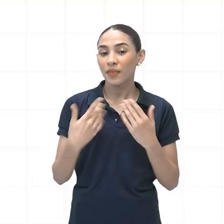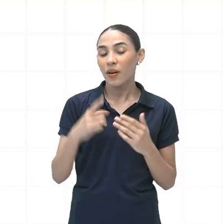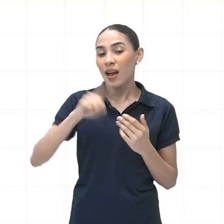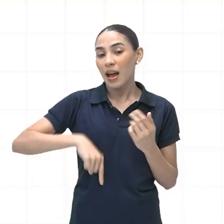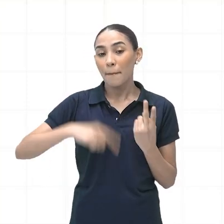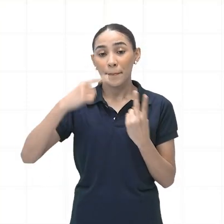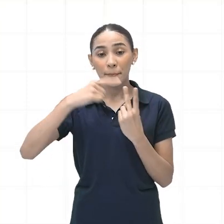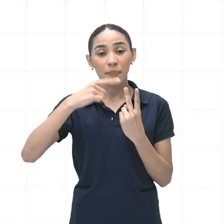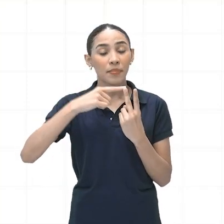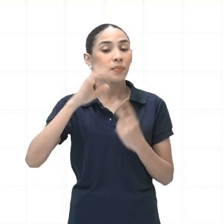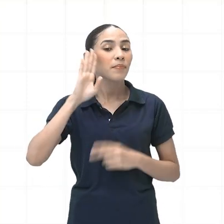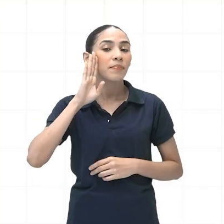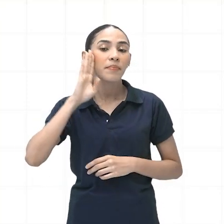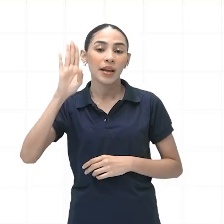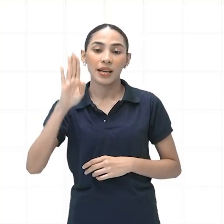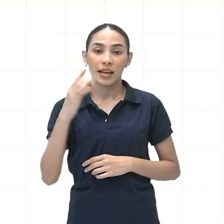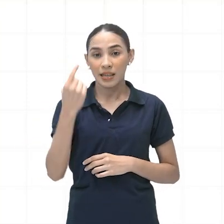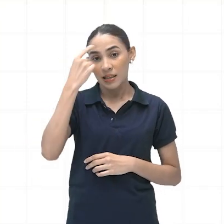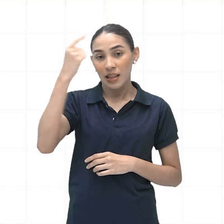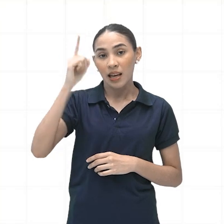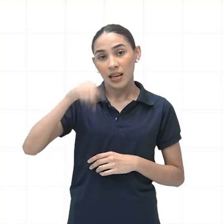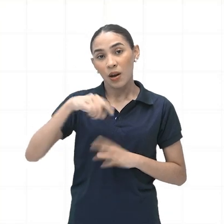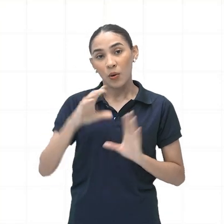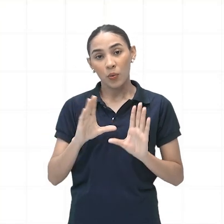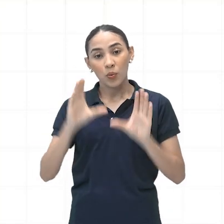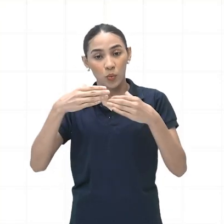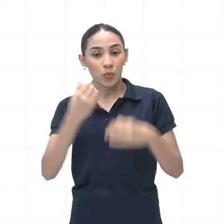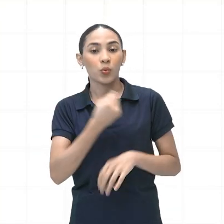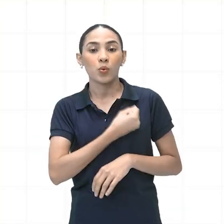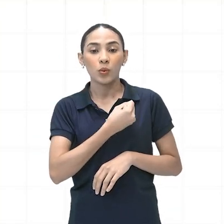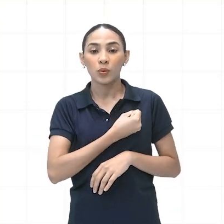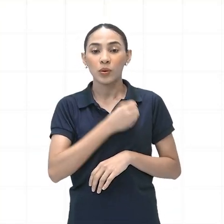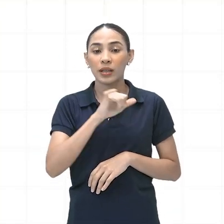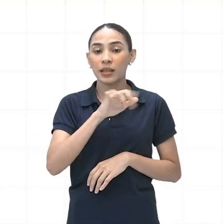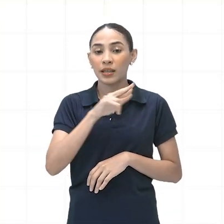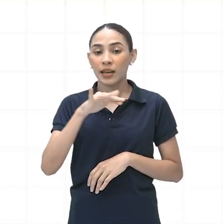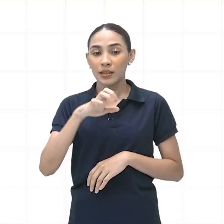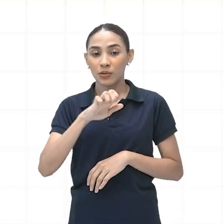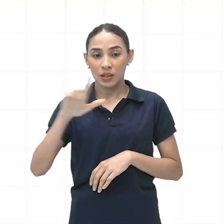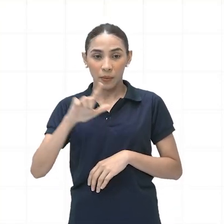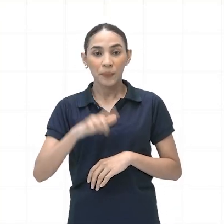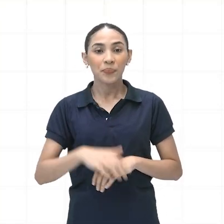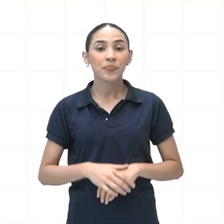a primeira ideia que nós tivemos de números racionais e